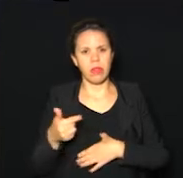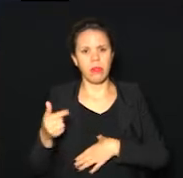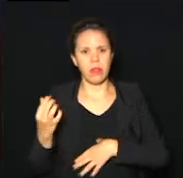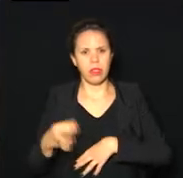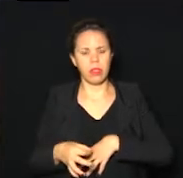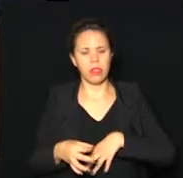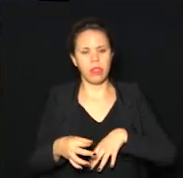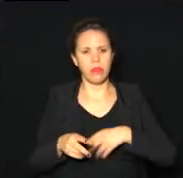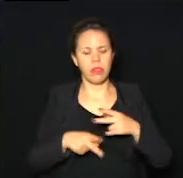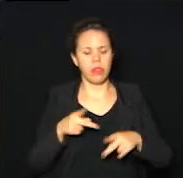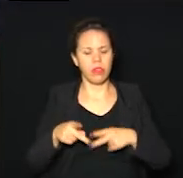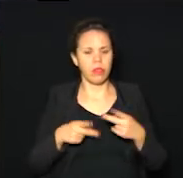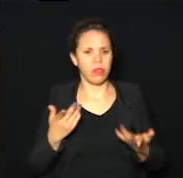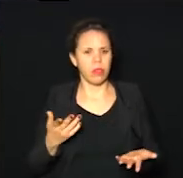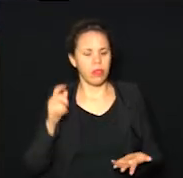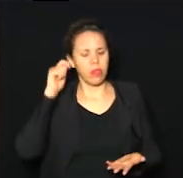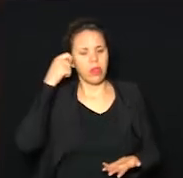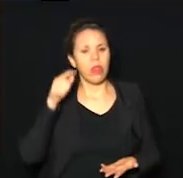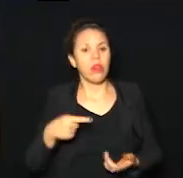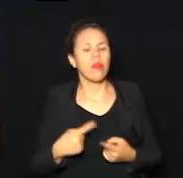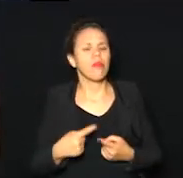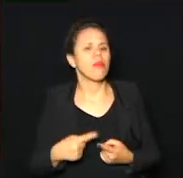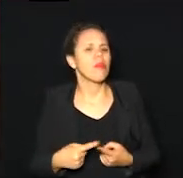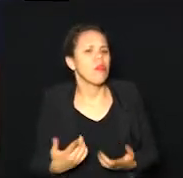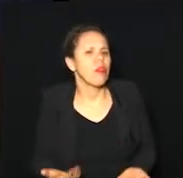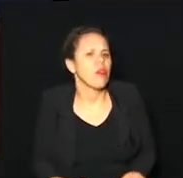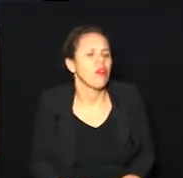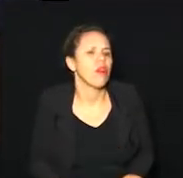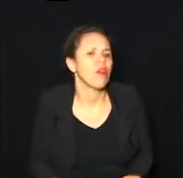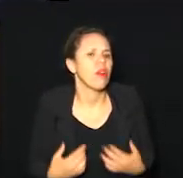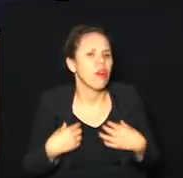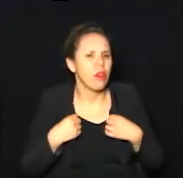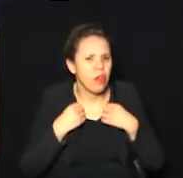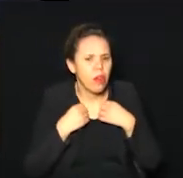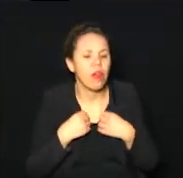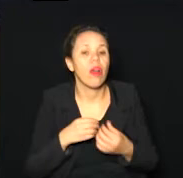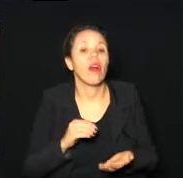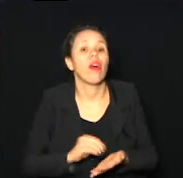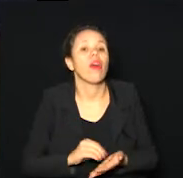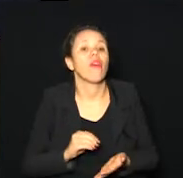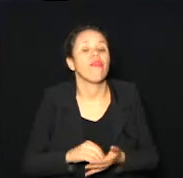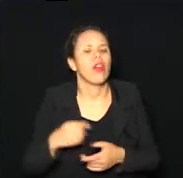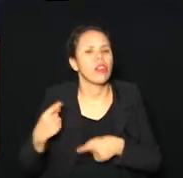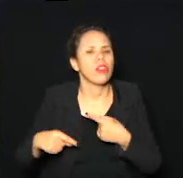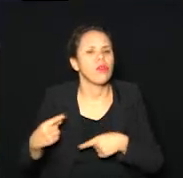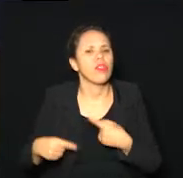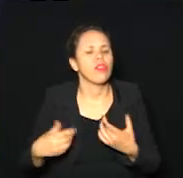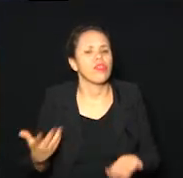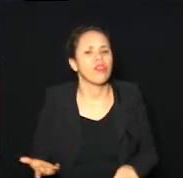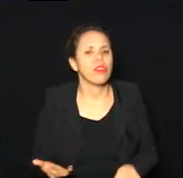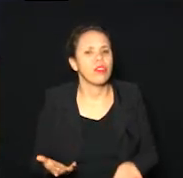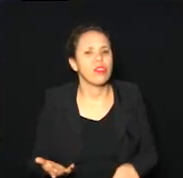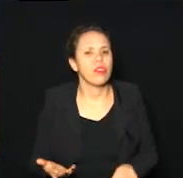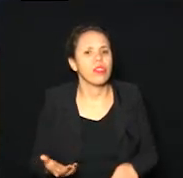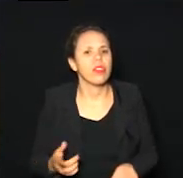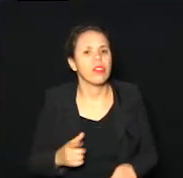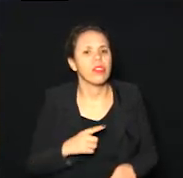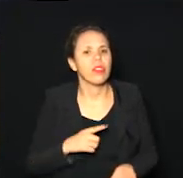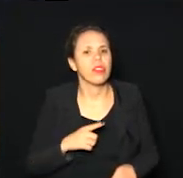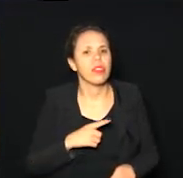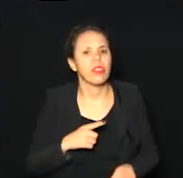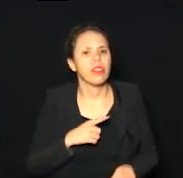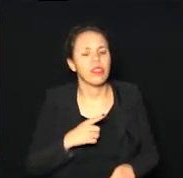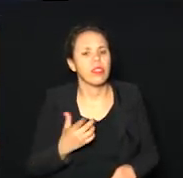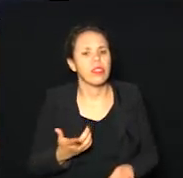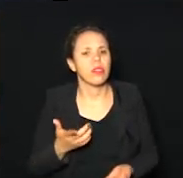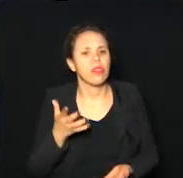62% são negros. Agora, o engraçado, nós não temos uma necropolítica, viu, Daninho? Sabe quem é que está mais